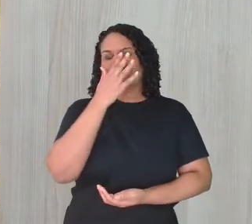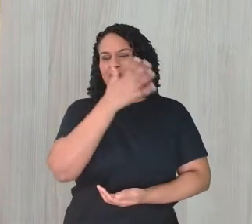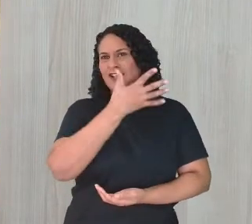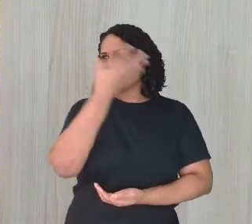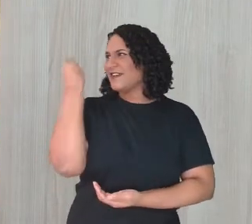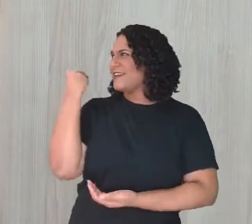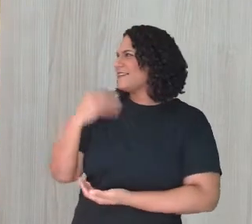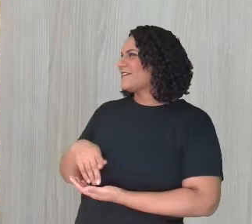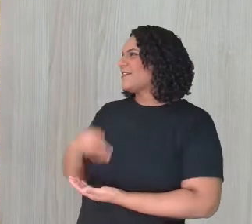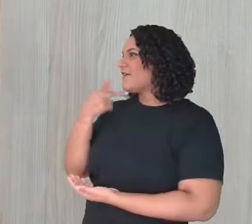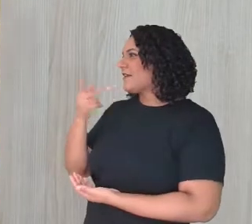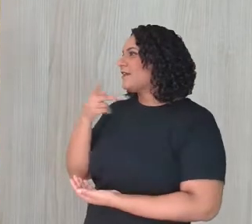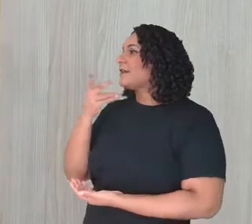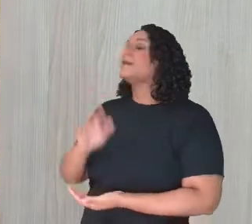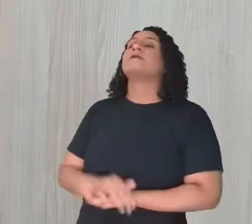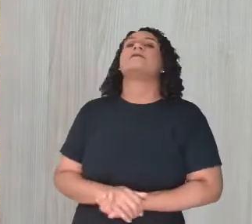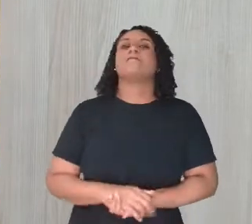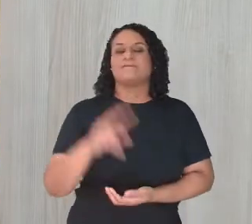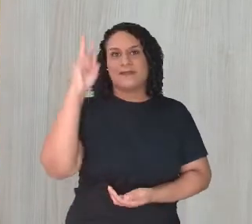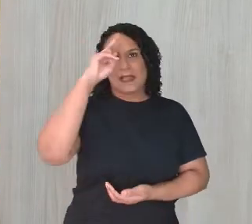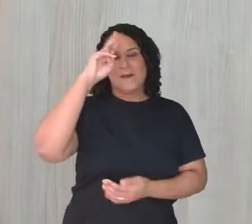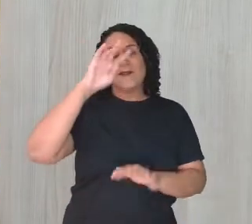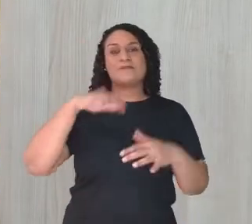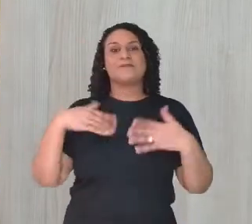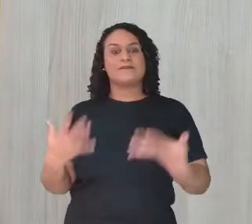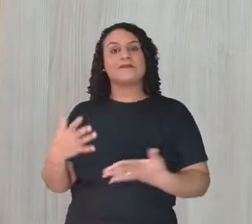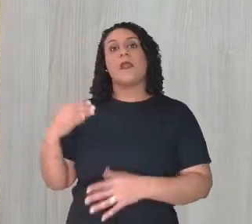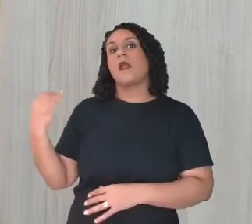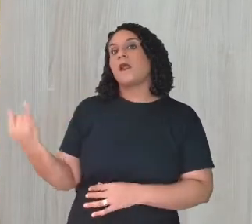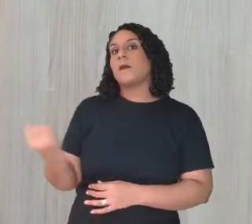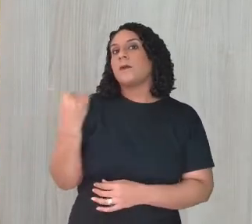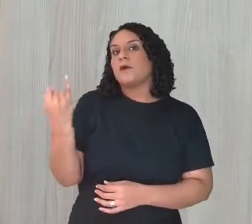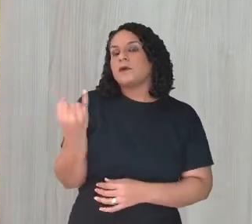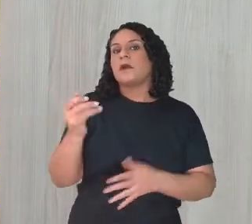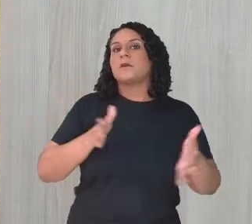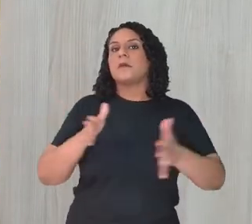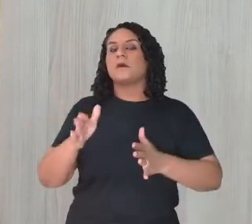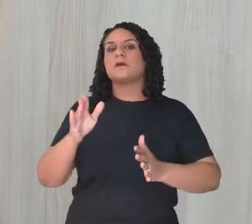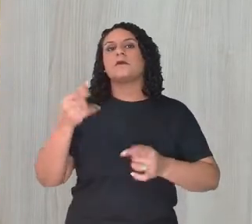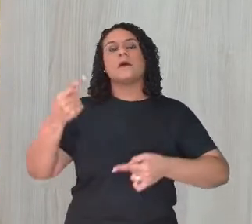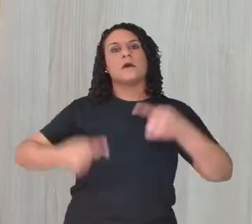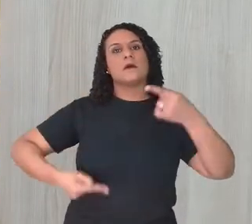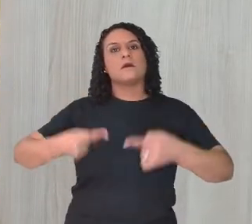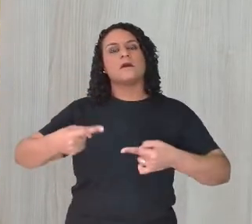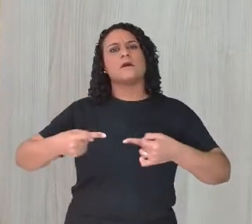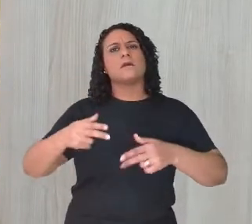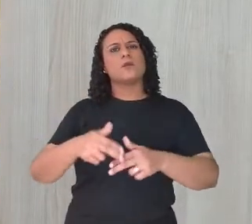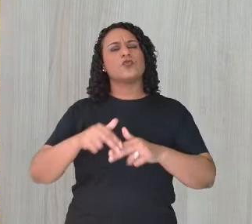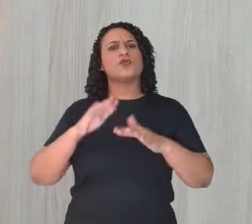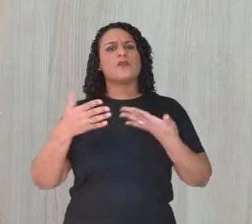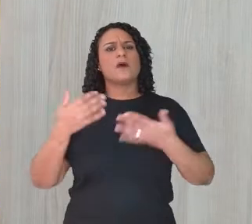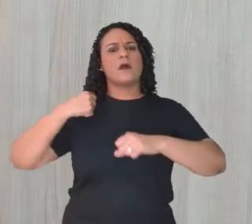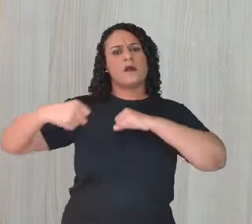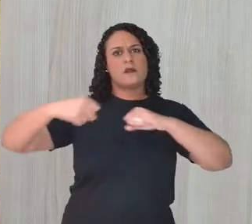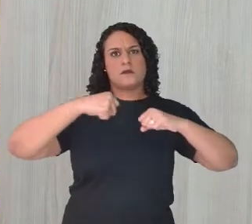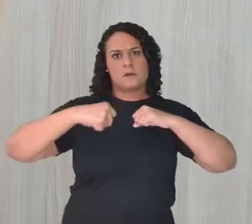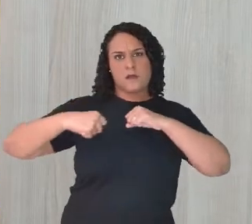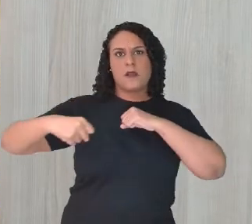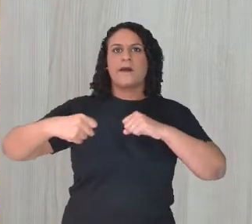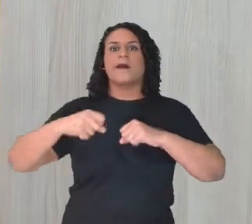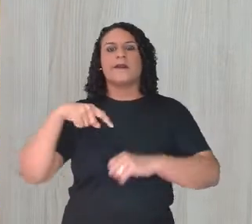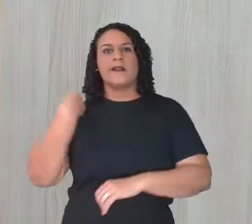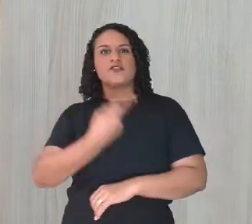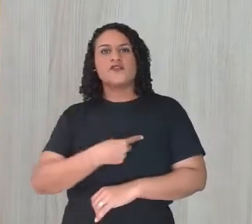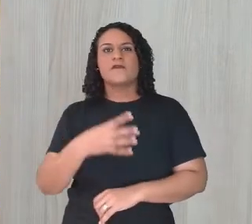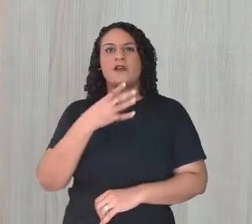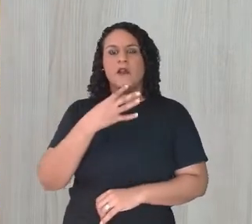que eu ia dizer. Que é importante não, lembrei. o nosso debate na É política, essencial, né? Nesse período político, porque o debate é através do debate que a gente vai